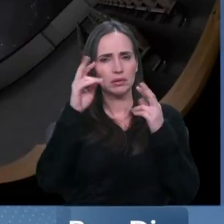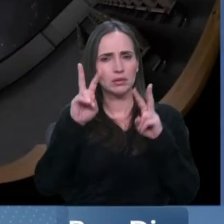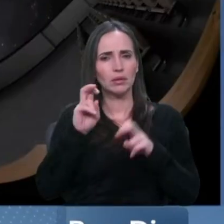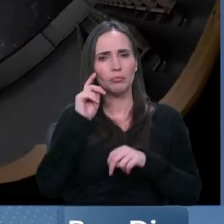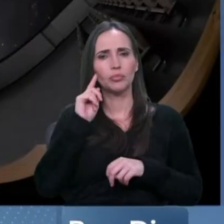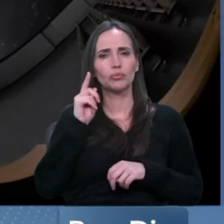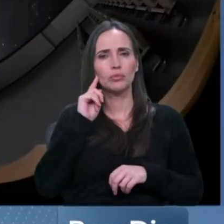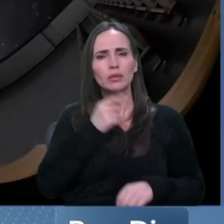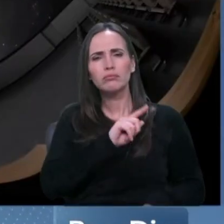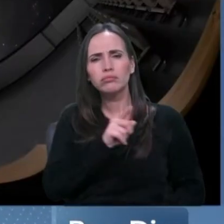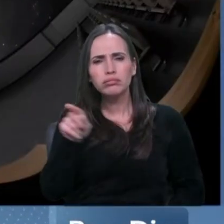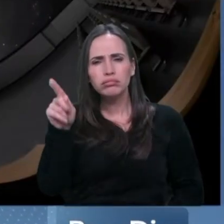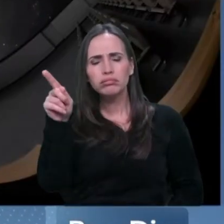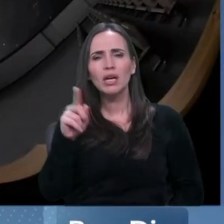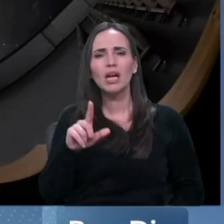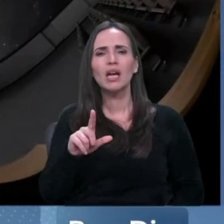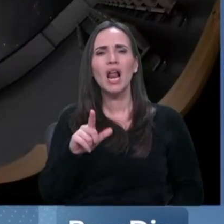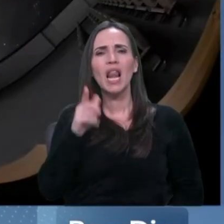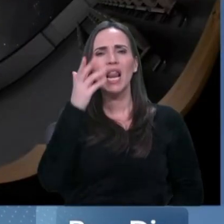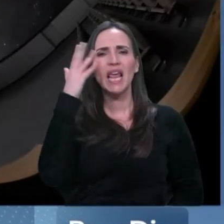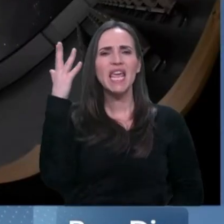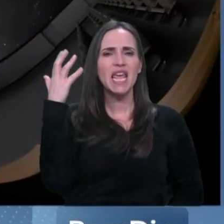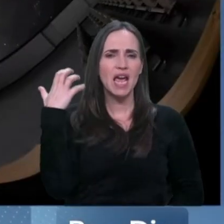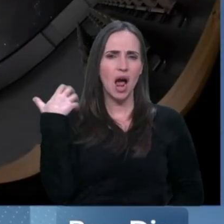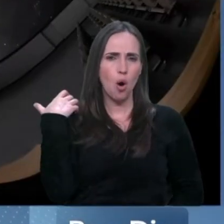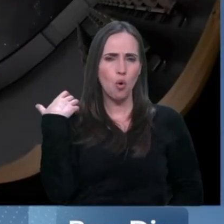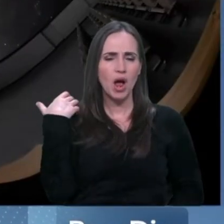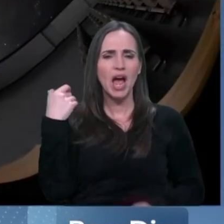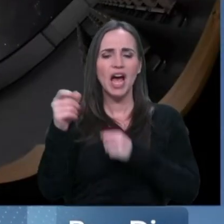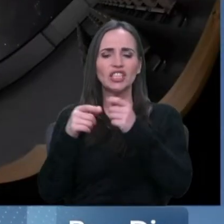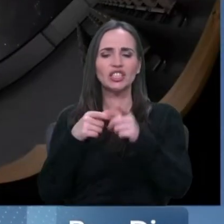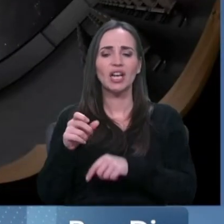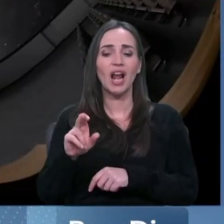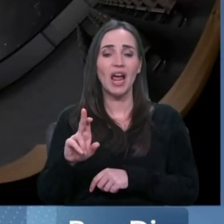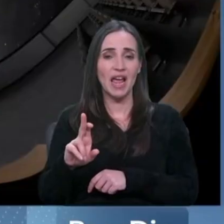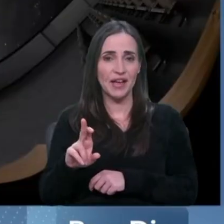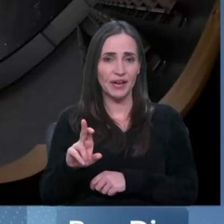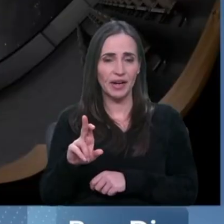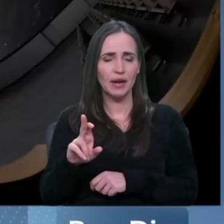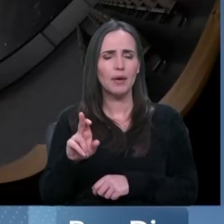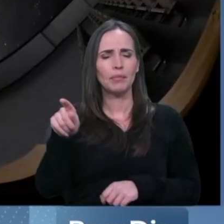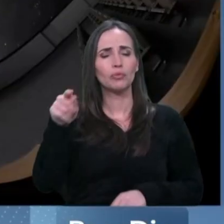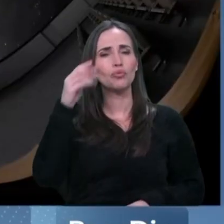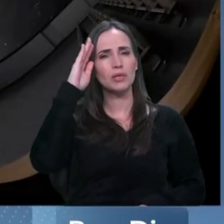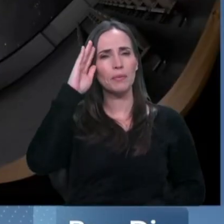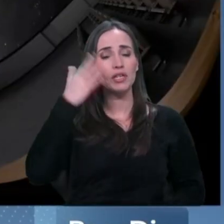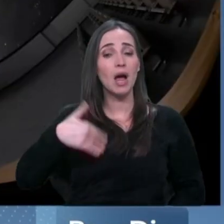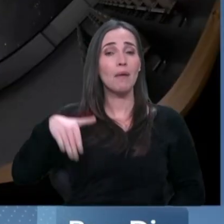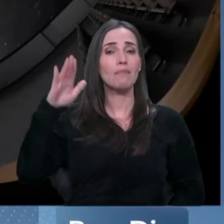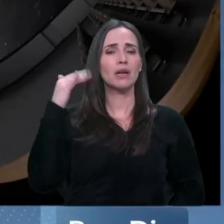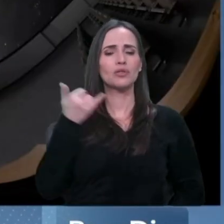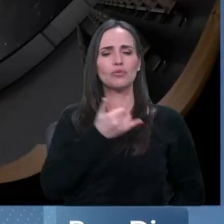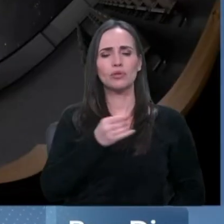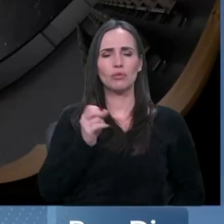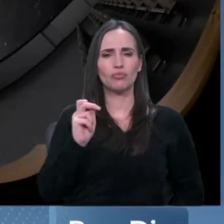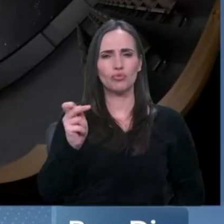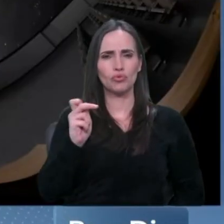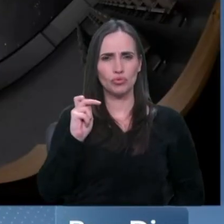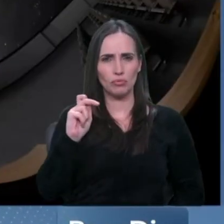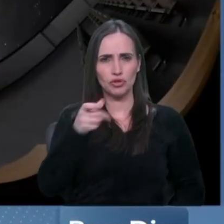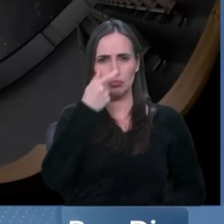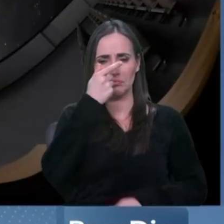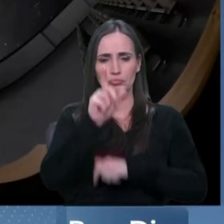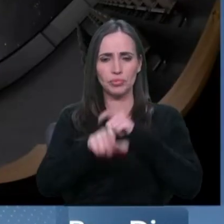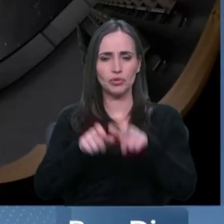do Leão, à estrela R Leonis. E, olha, para teres uma pequena ideia, há mais de 200 anos que